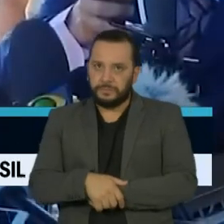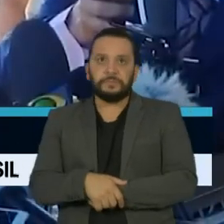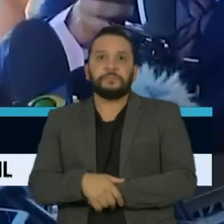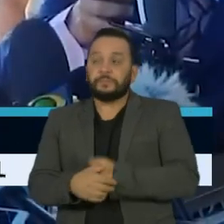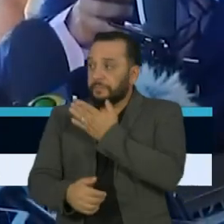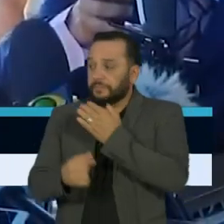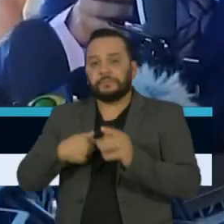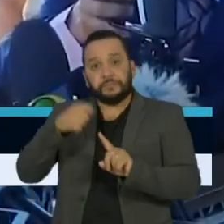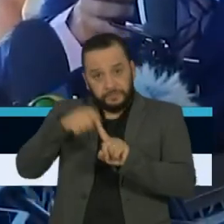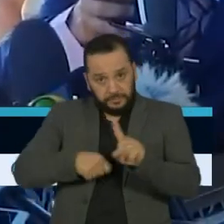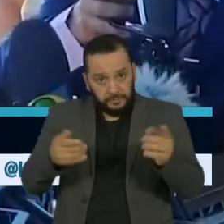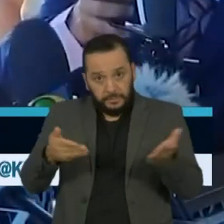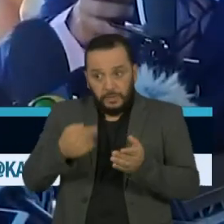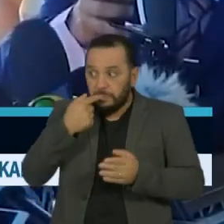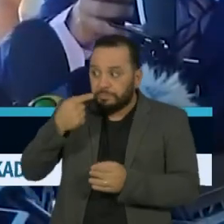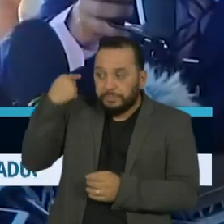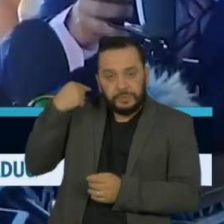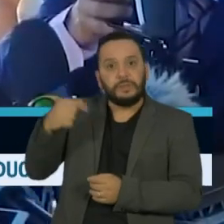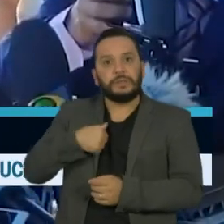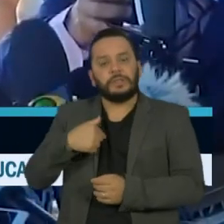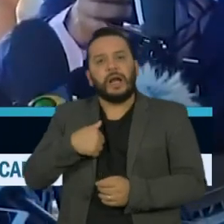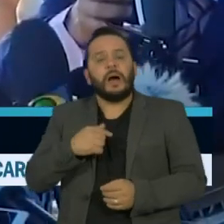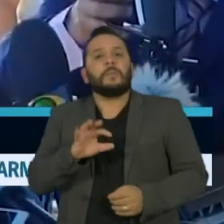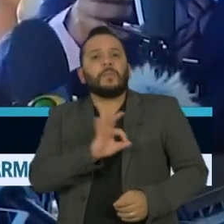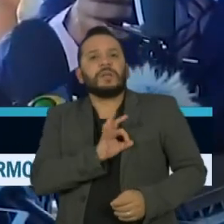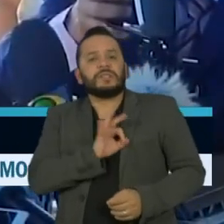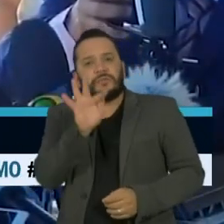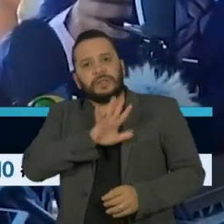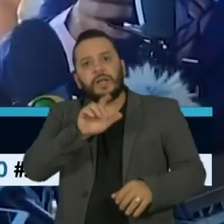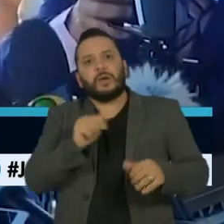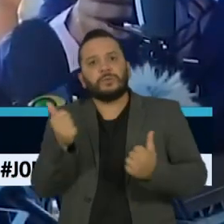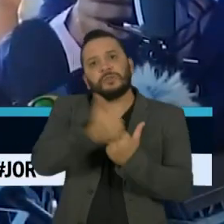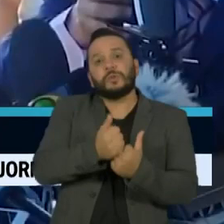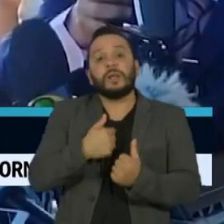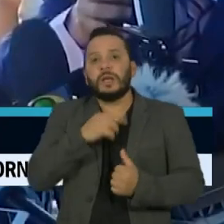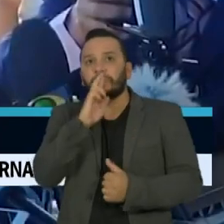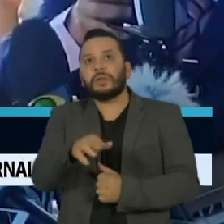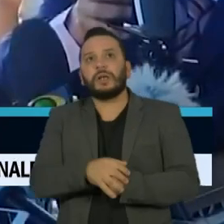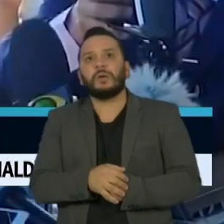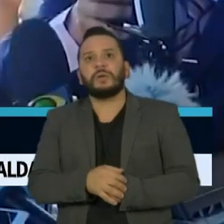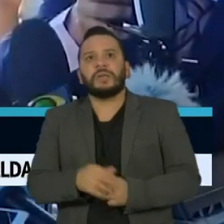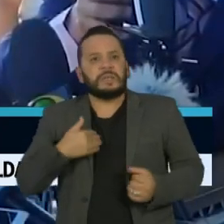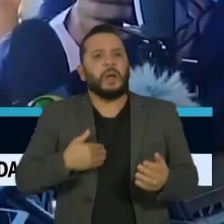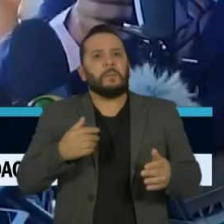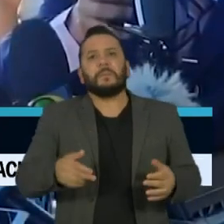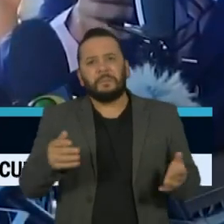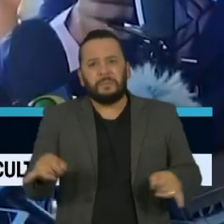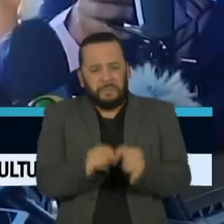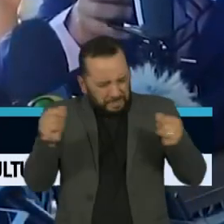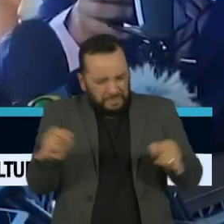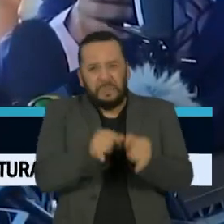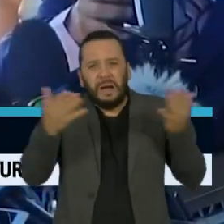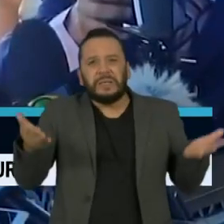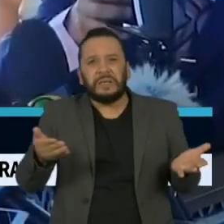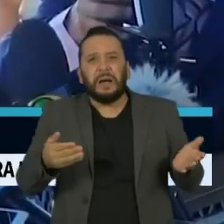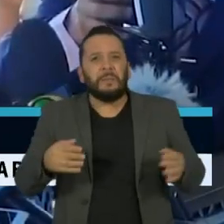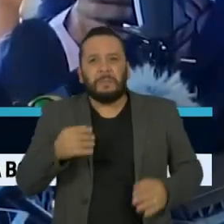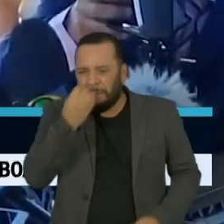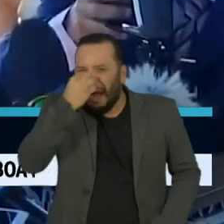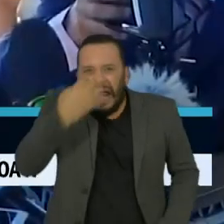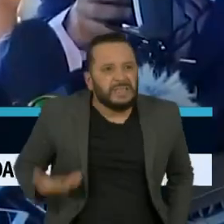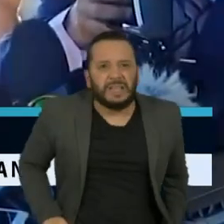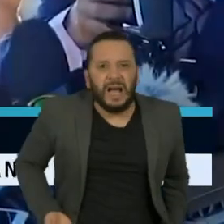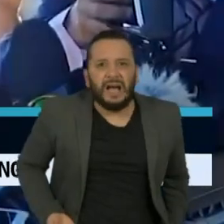ser questionado sobre as mudanças na Polícia Federal, respondeu assim: isso é uma patifaria! É uma